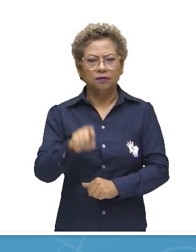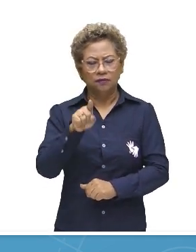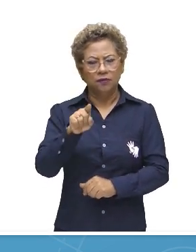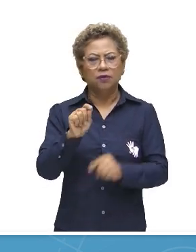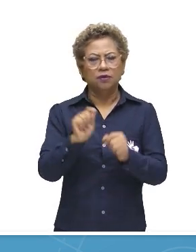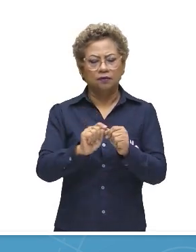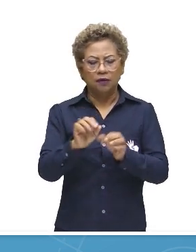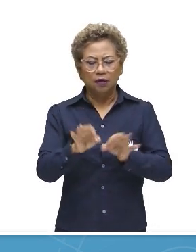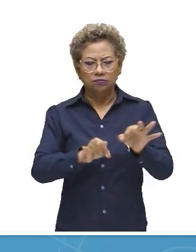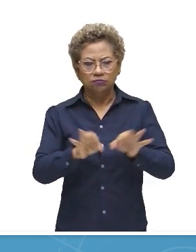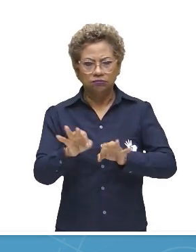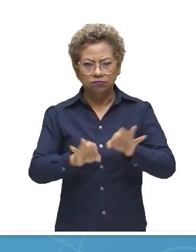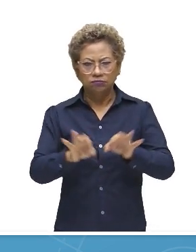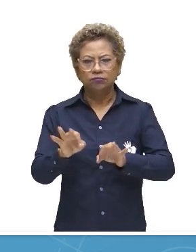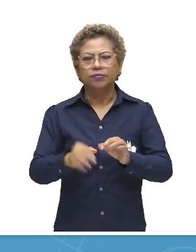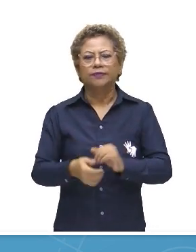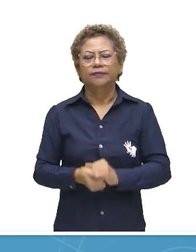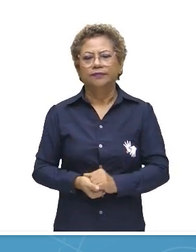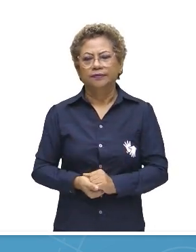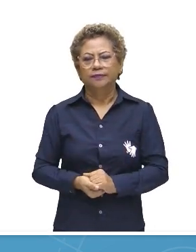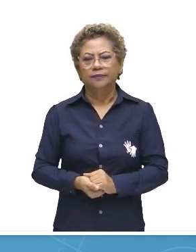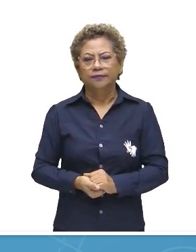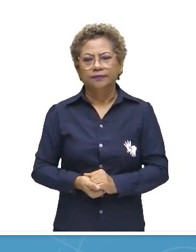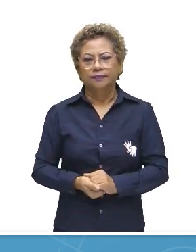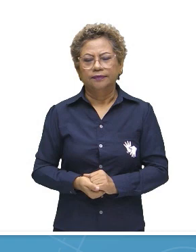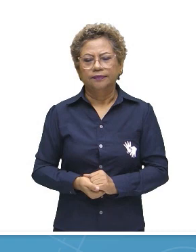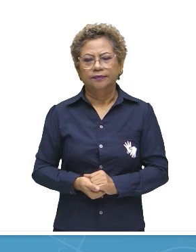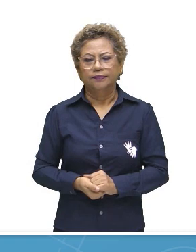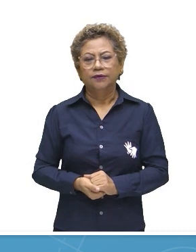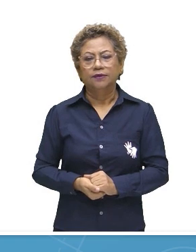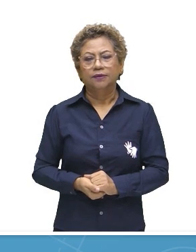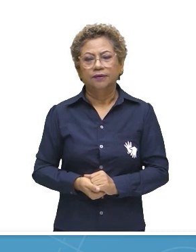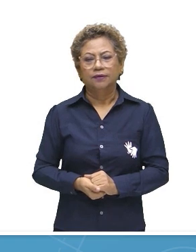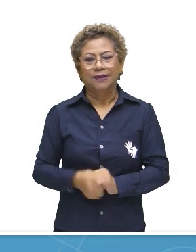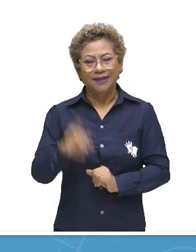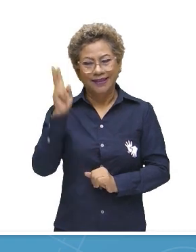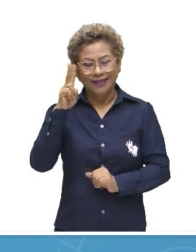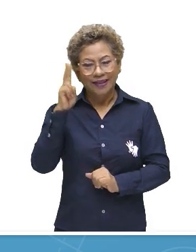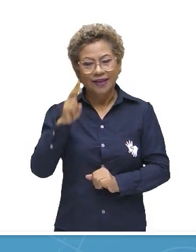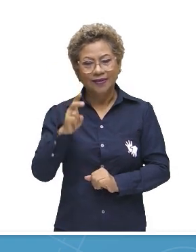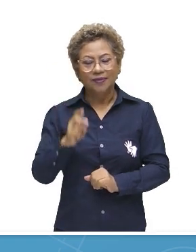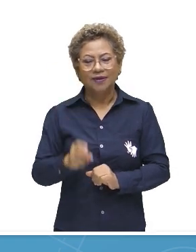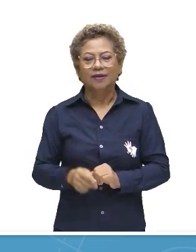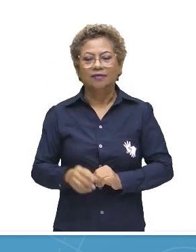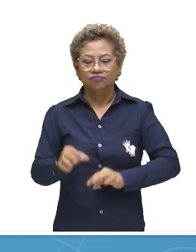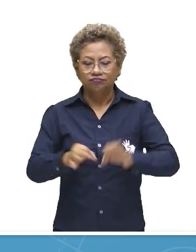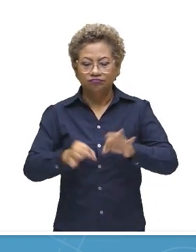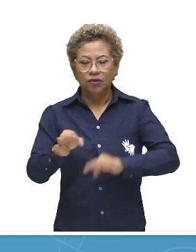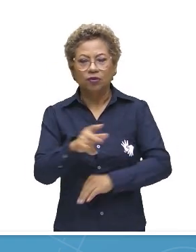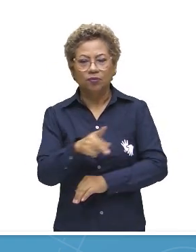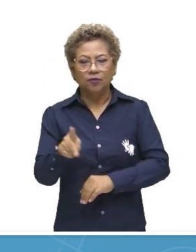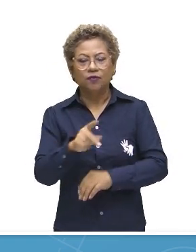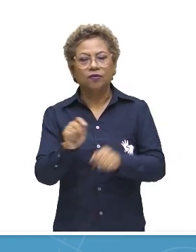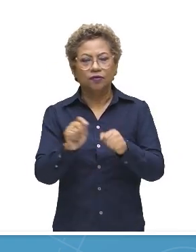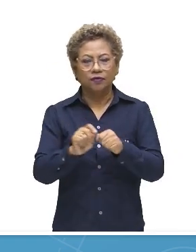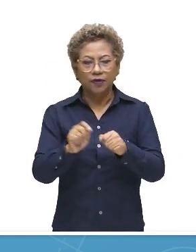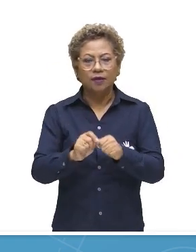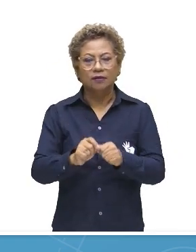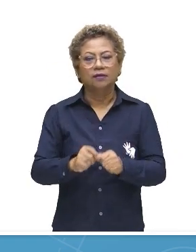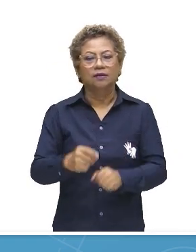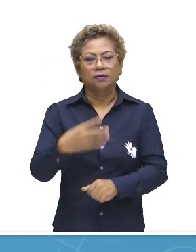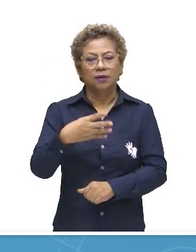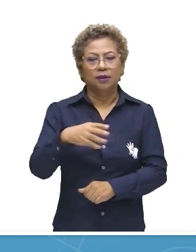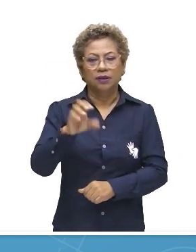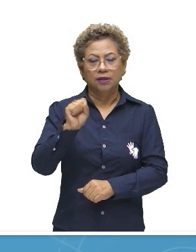48 e multiplica aqui com 3/5, né? Que foi a questão